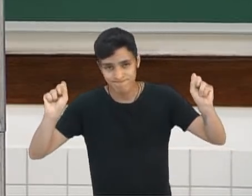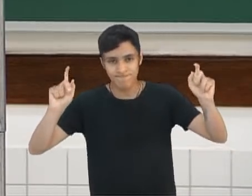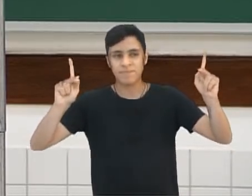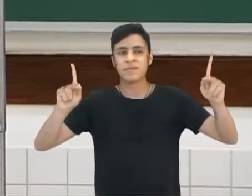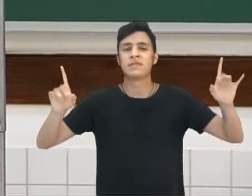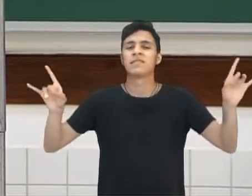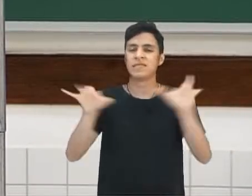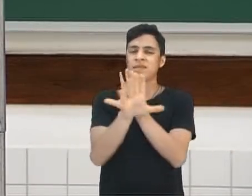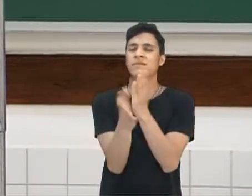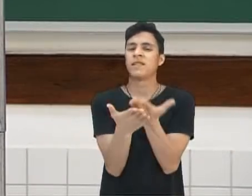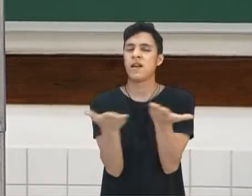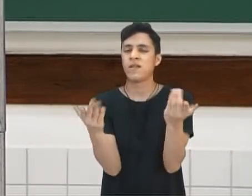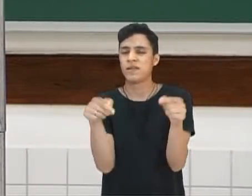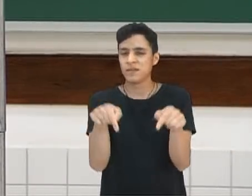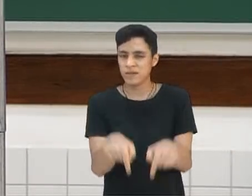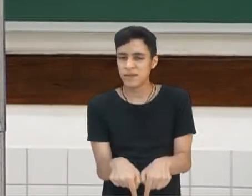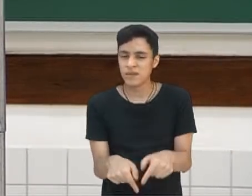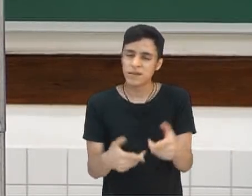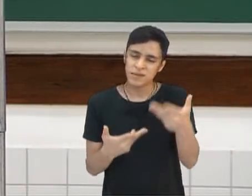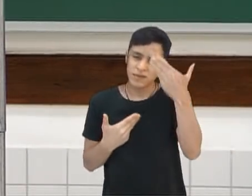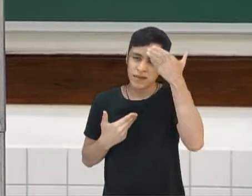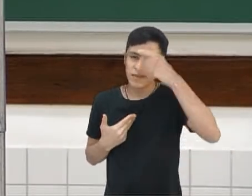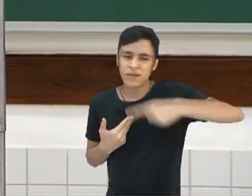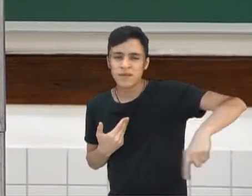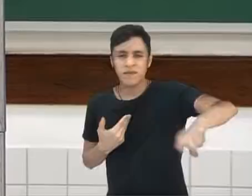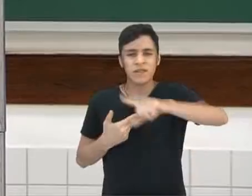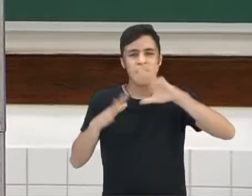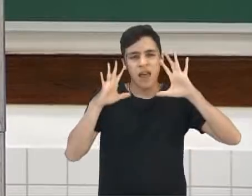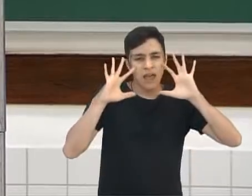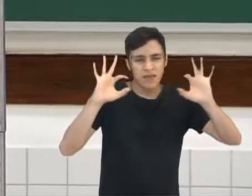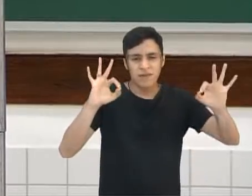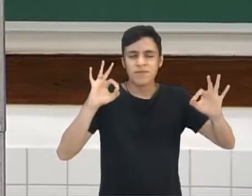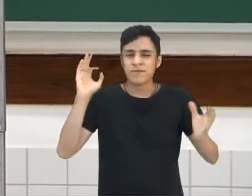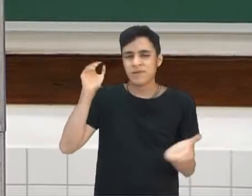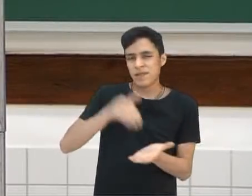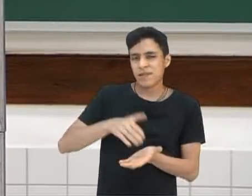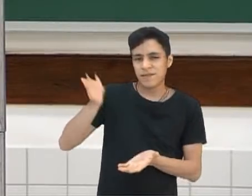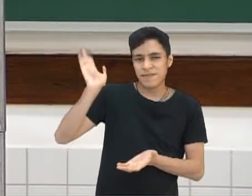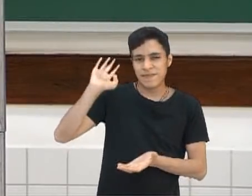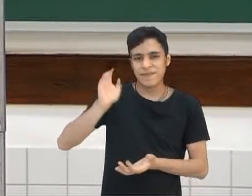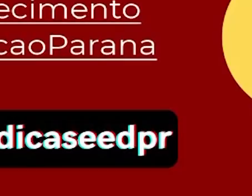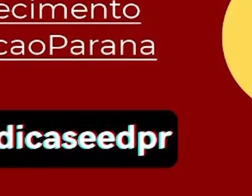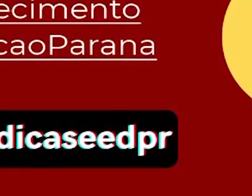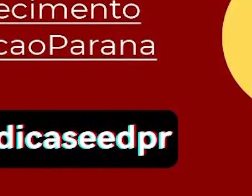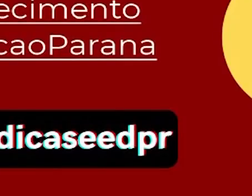Então, vamos finalizando por aqui. Eu agradeço a sua atenção e até mais!